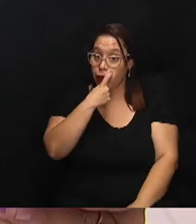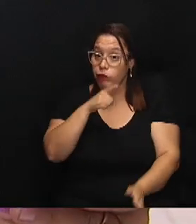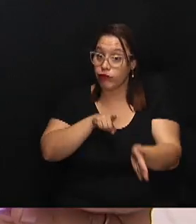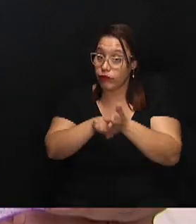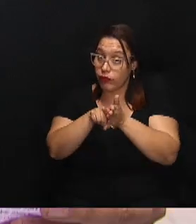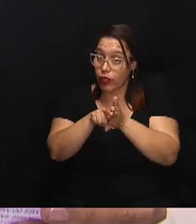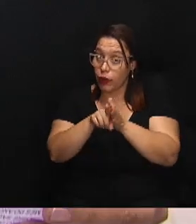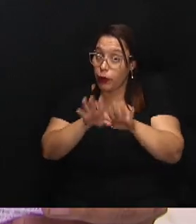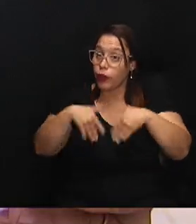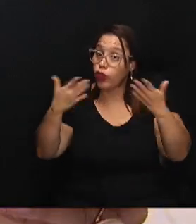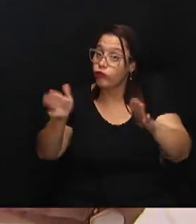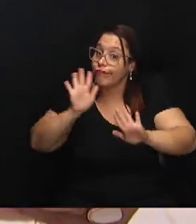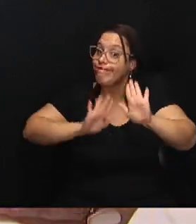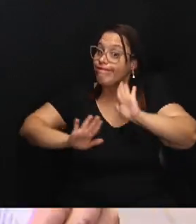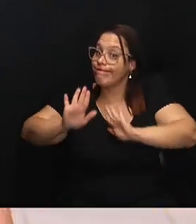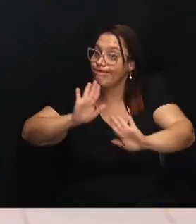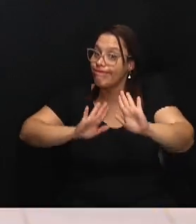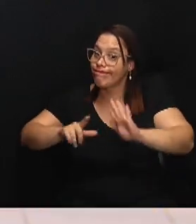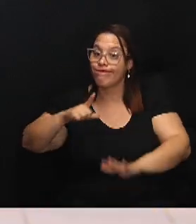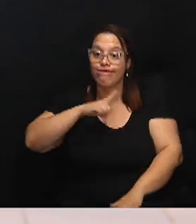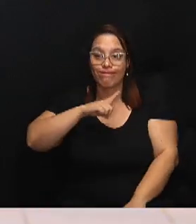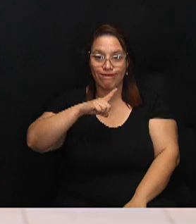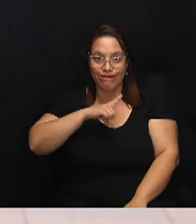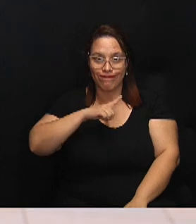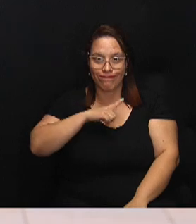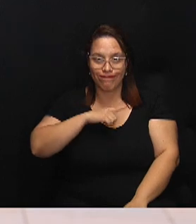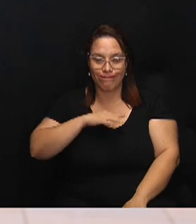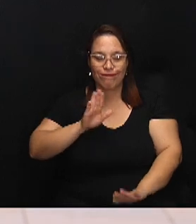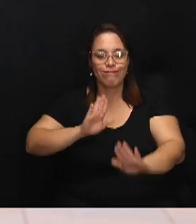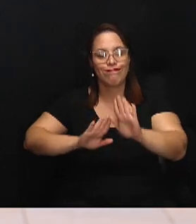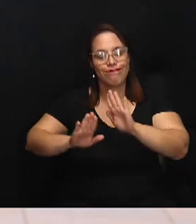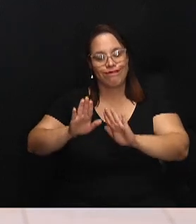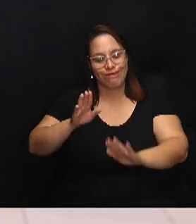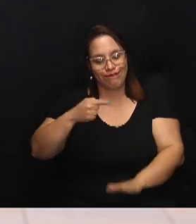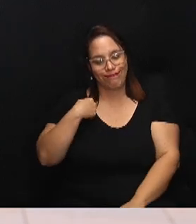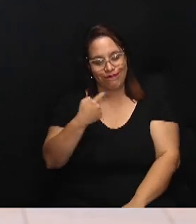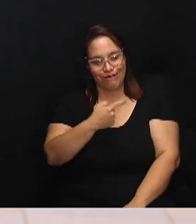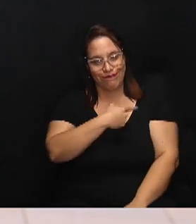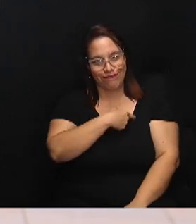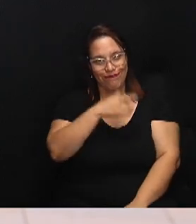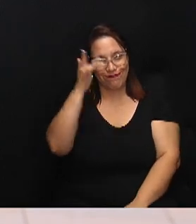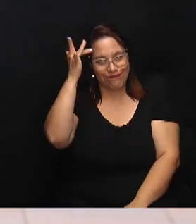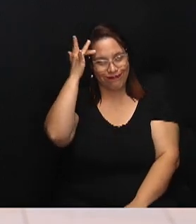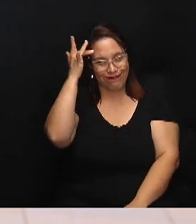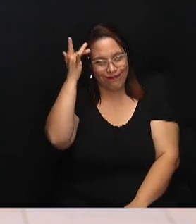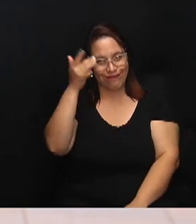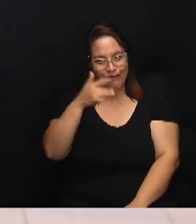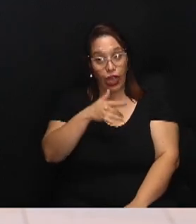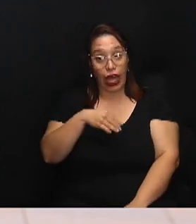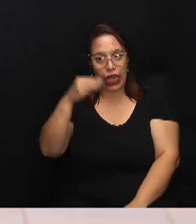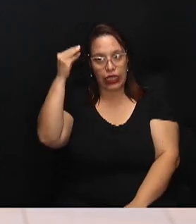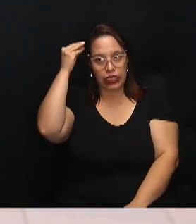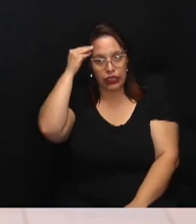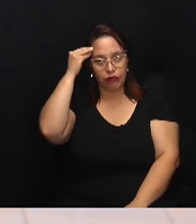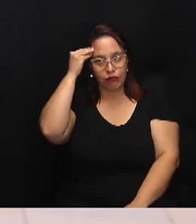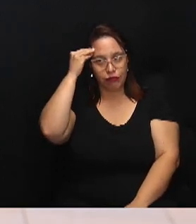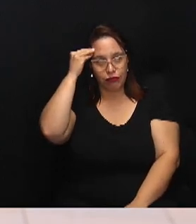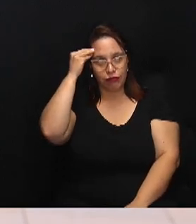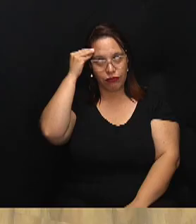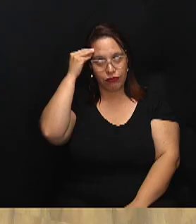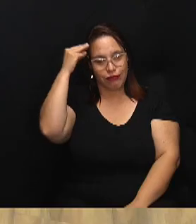então, quais cuidados devemos ter para preservar a nossa saúde mental? De volta com